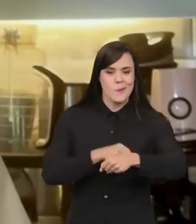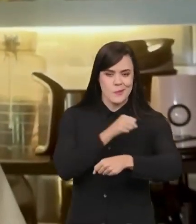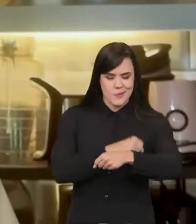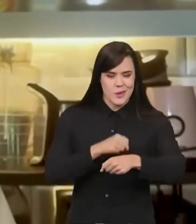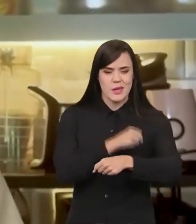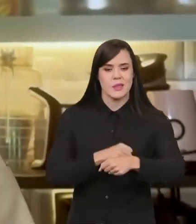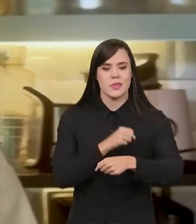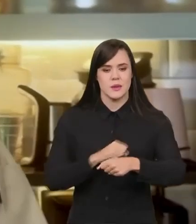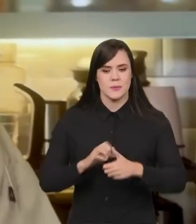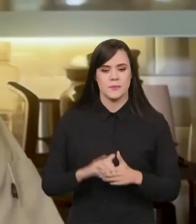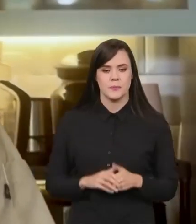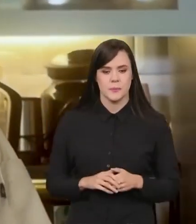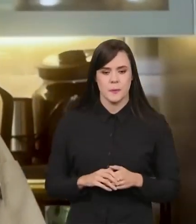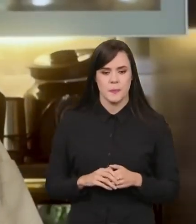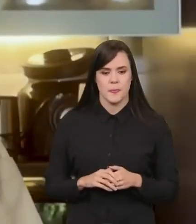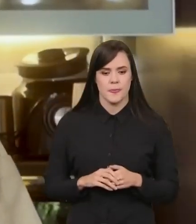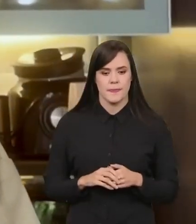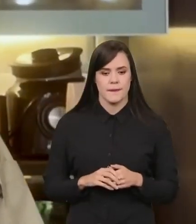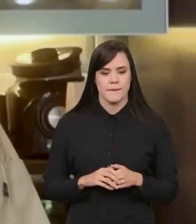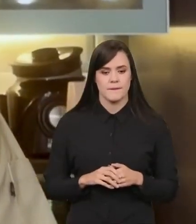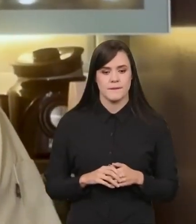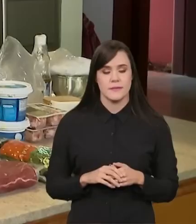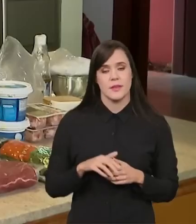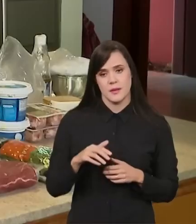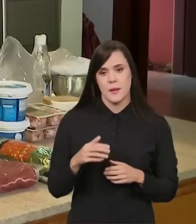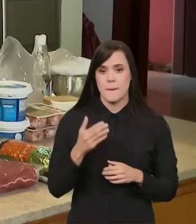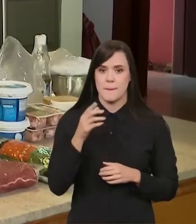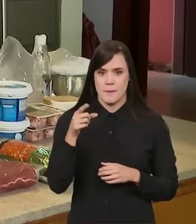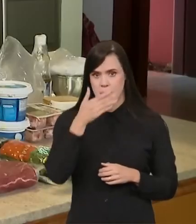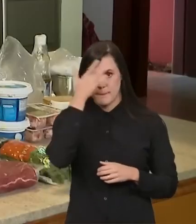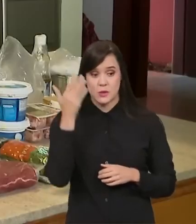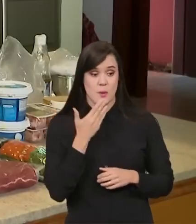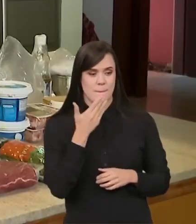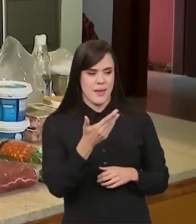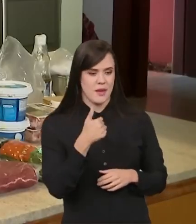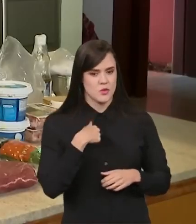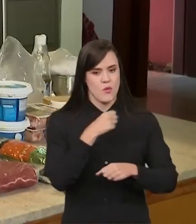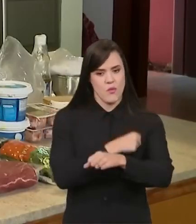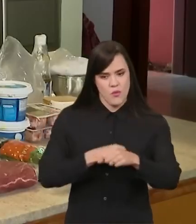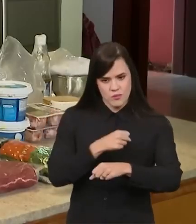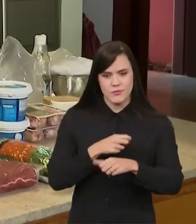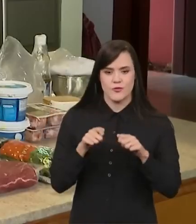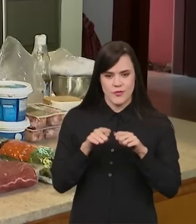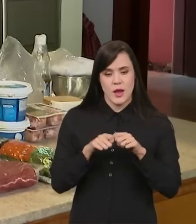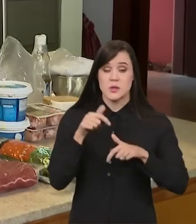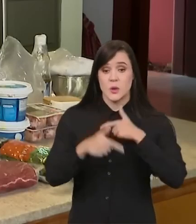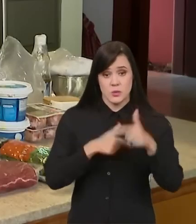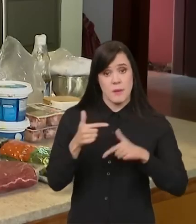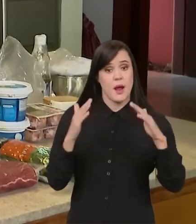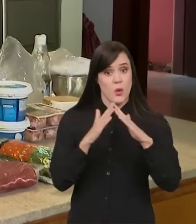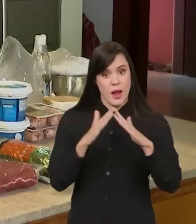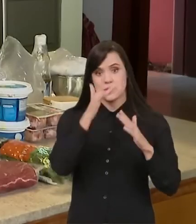para... A gente faz sob encomenda. E às vezes eu trabalho em casas de pessoas que me chamam